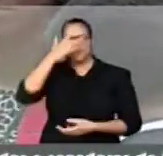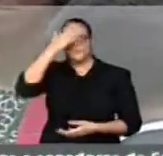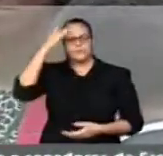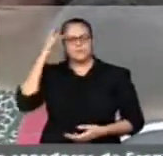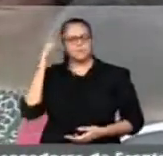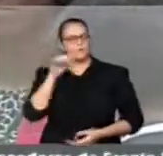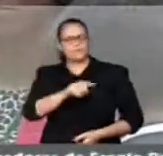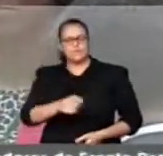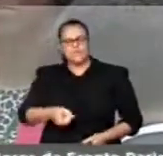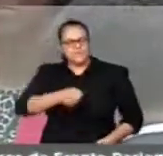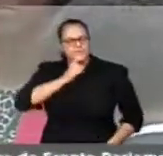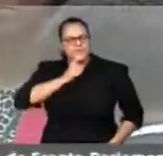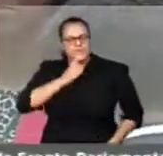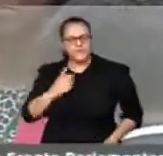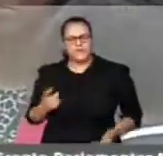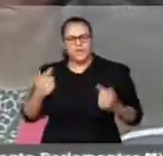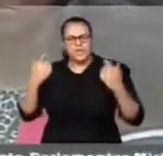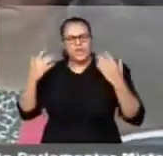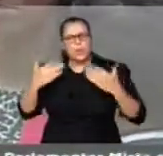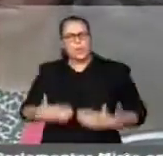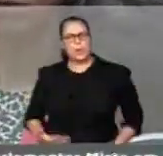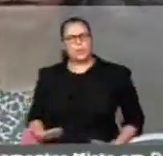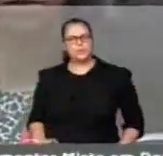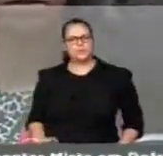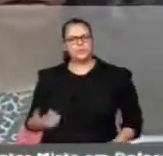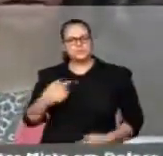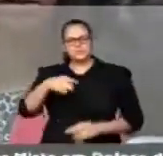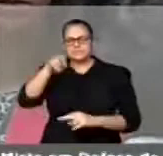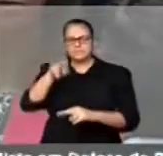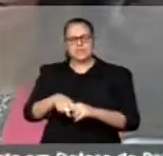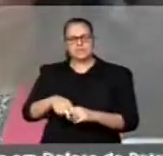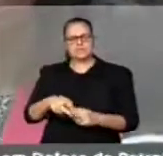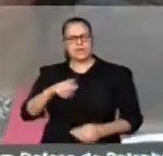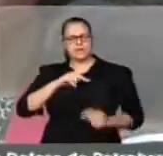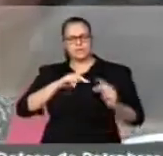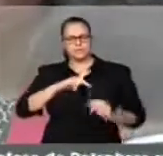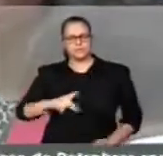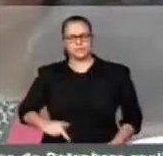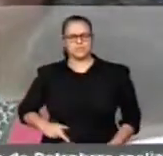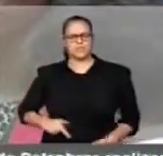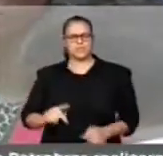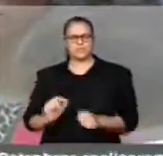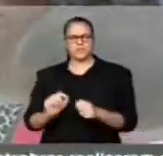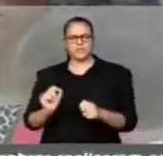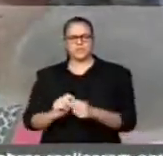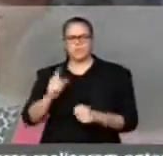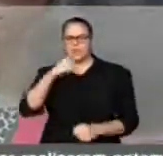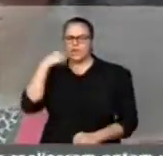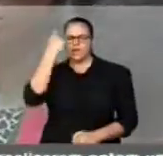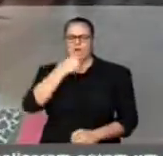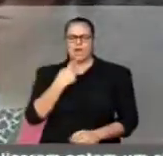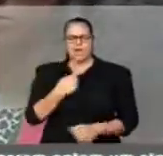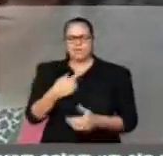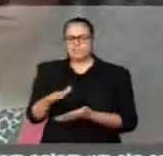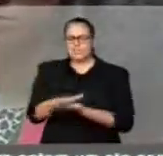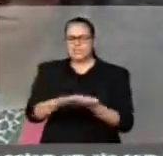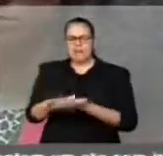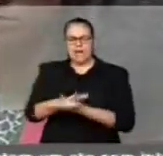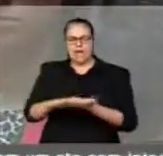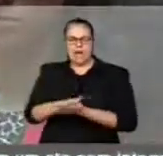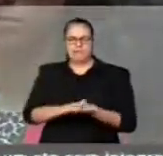frieza com que Vossa Excelência se comporta sentado nessa cadeira de presidente, fazendo cara de paisagem, como